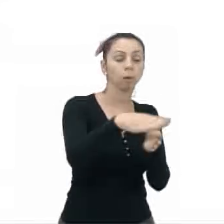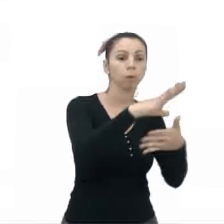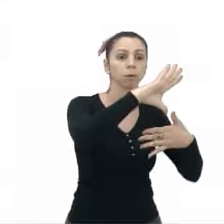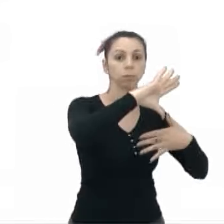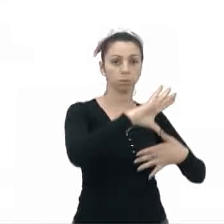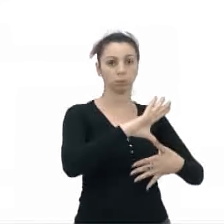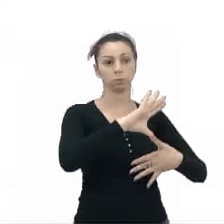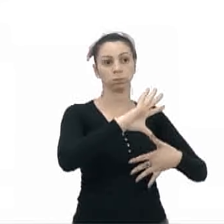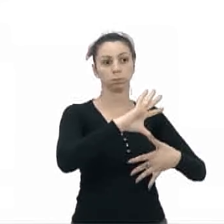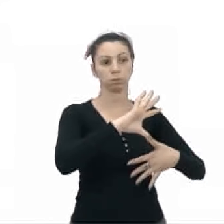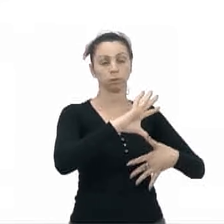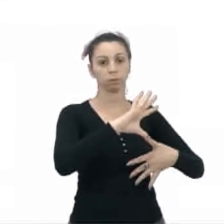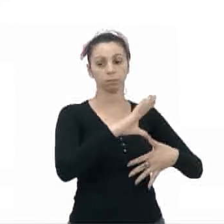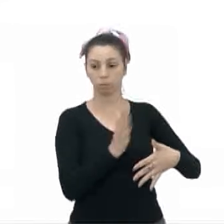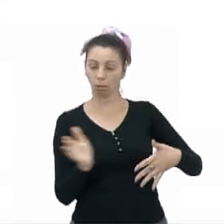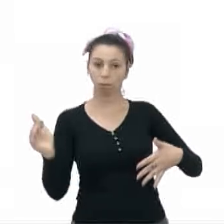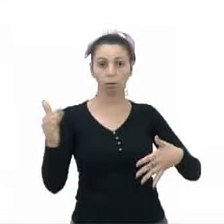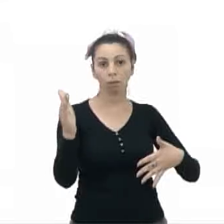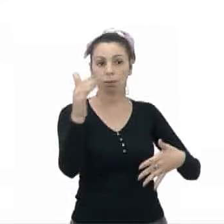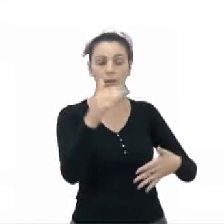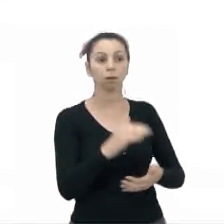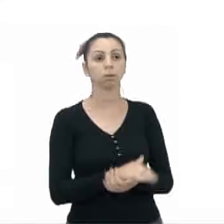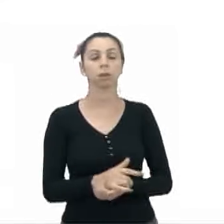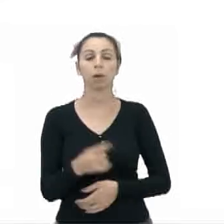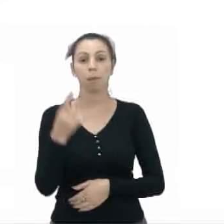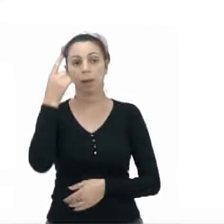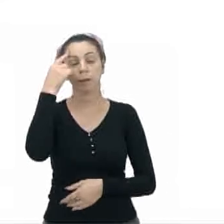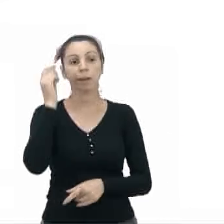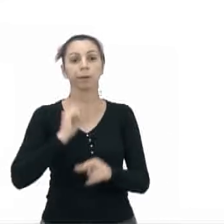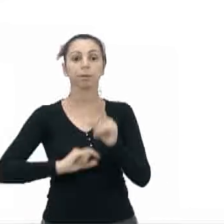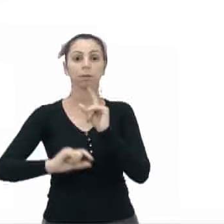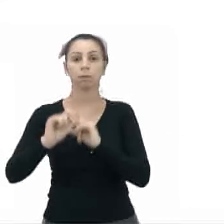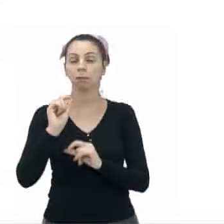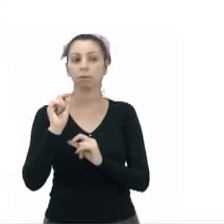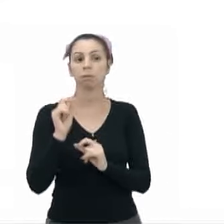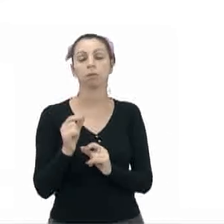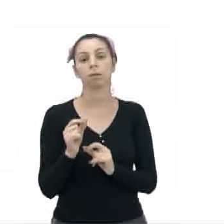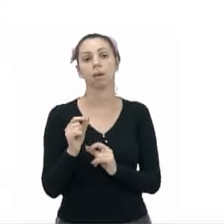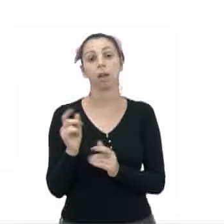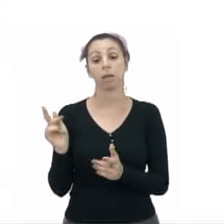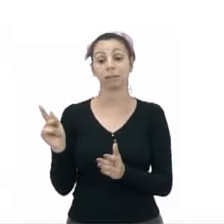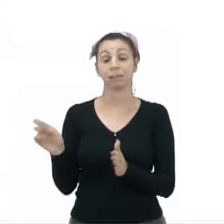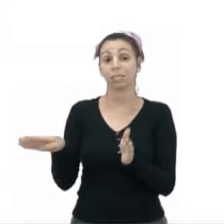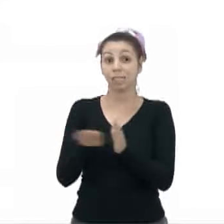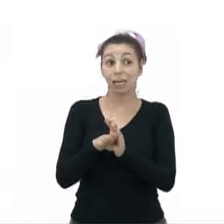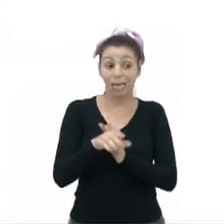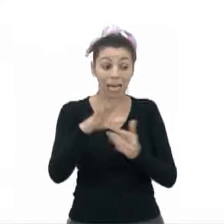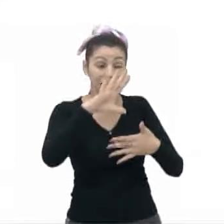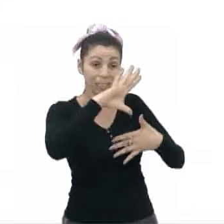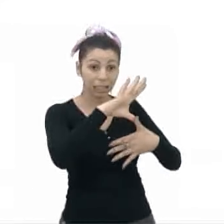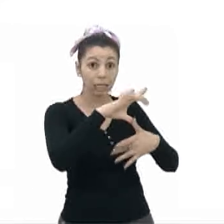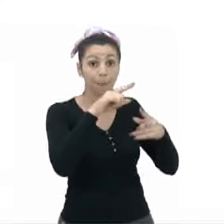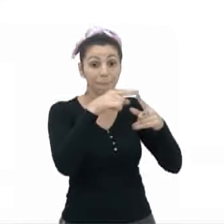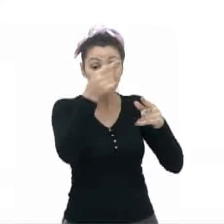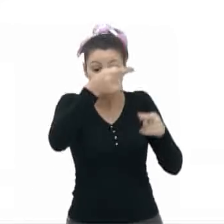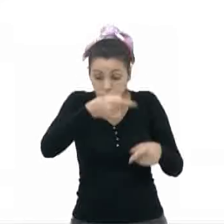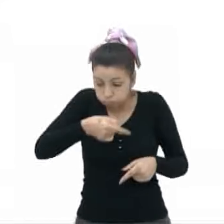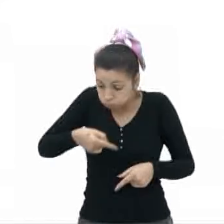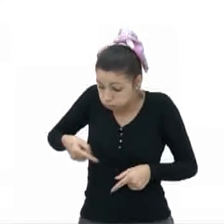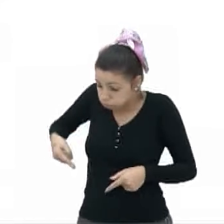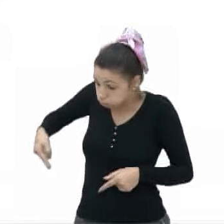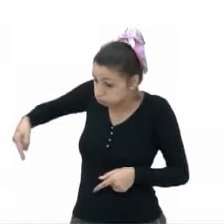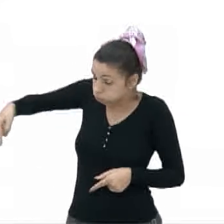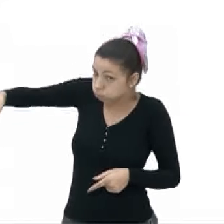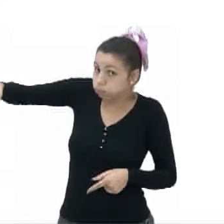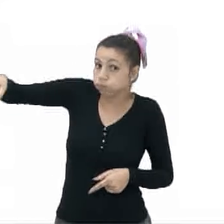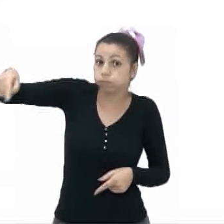é esse o caminho que Cristóvão Colombo faz. Então a ideia dele, na verdade, não era chegar aqui. A ideia dele era contornar para chegar aqui,